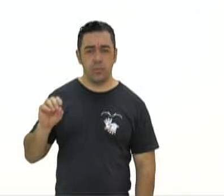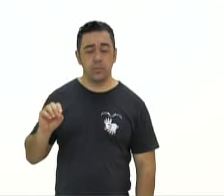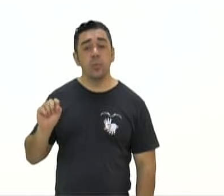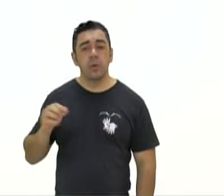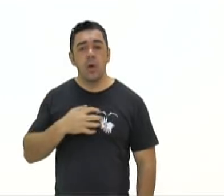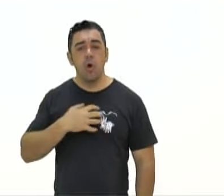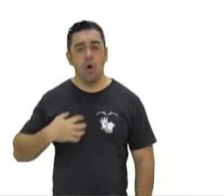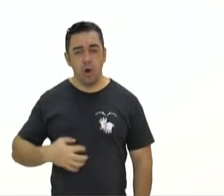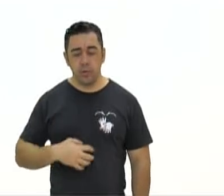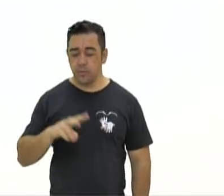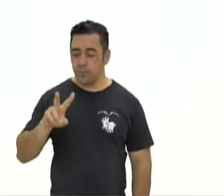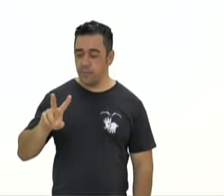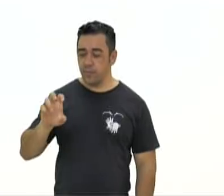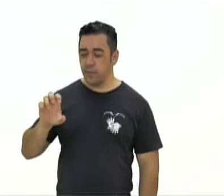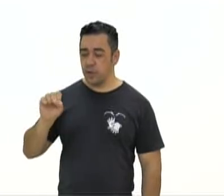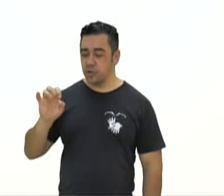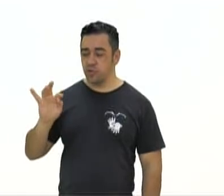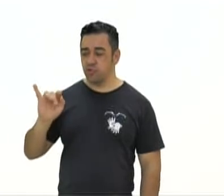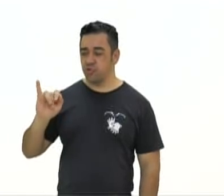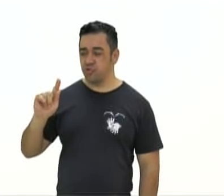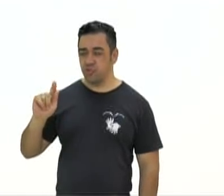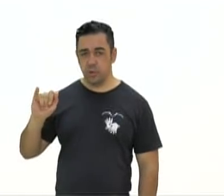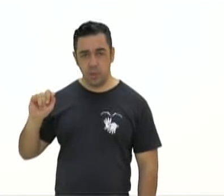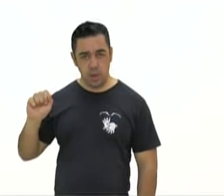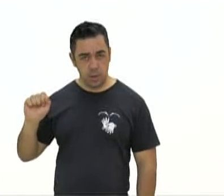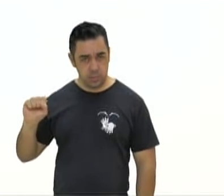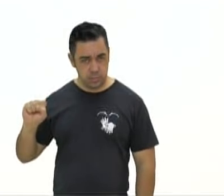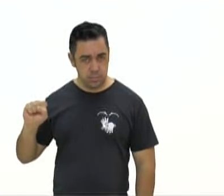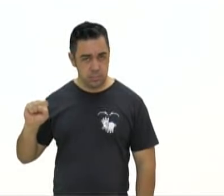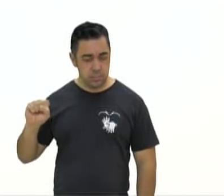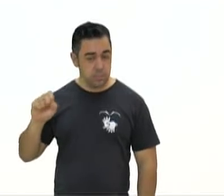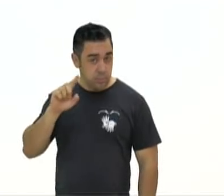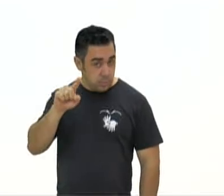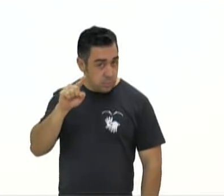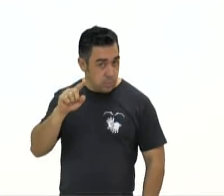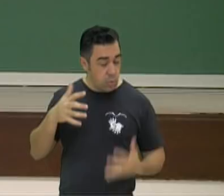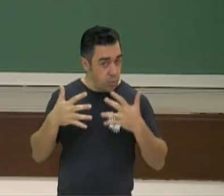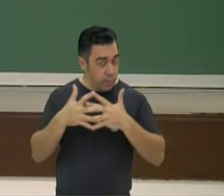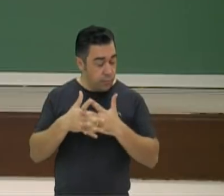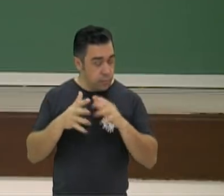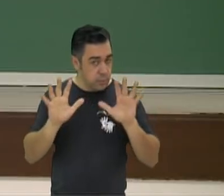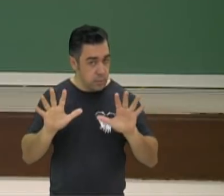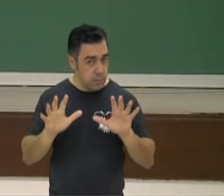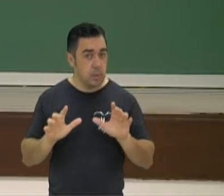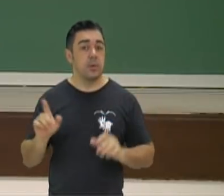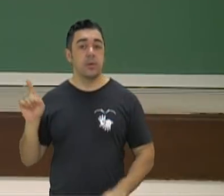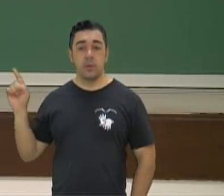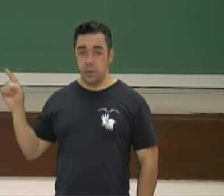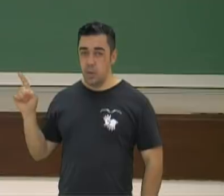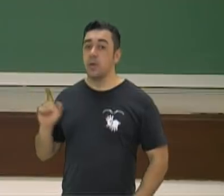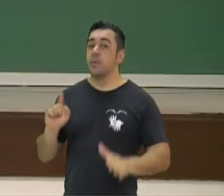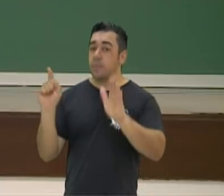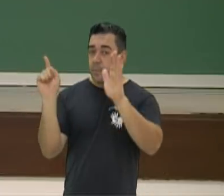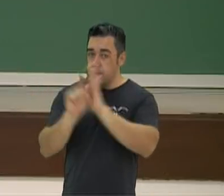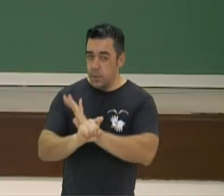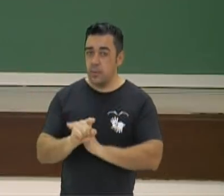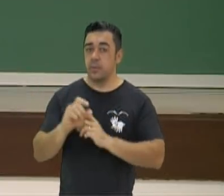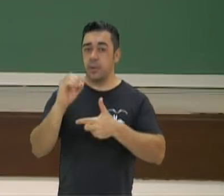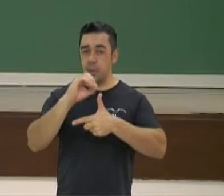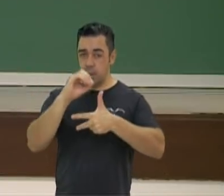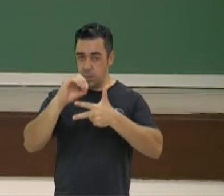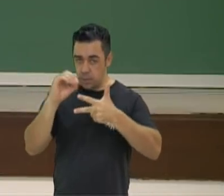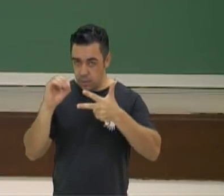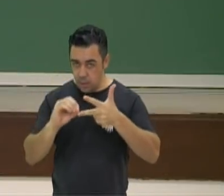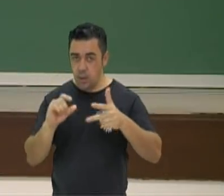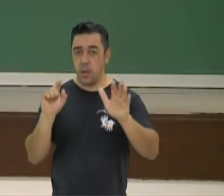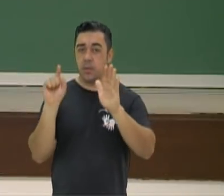Órgão vestigial. Então tá aqui a resposta, tá, gente? Não confundam esses termos, porque eles caem bastante em questão de Enem, questão de